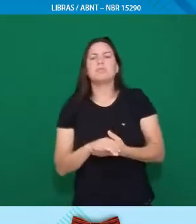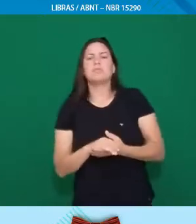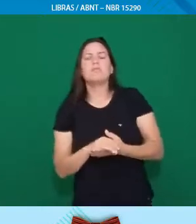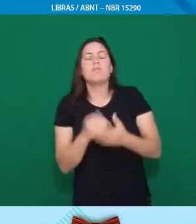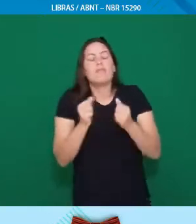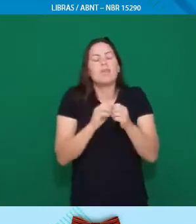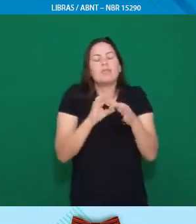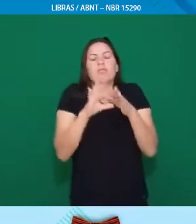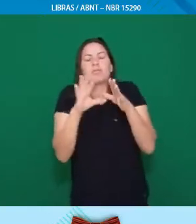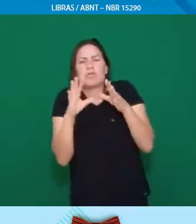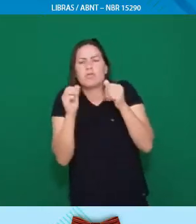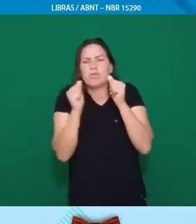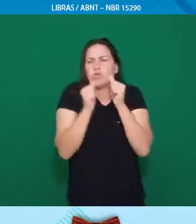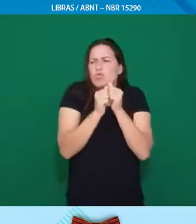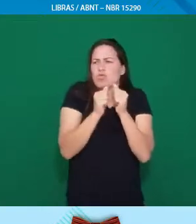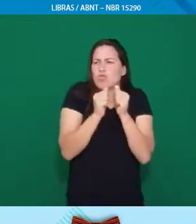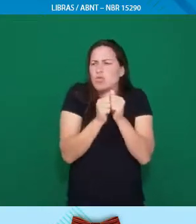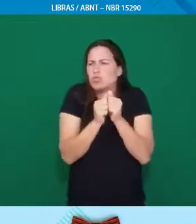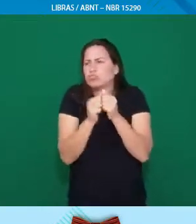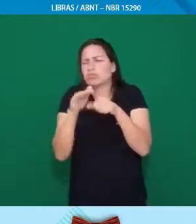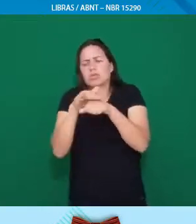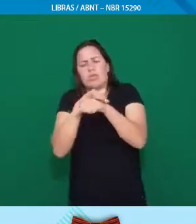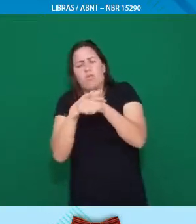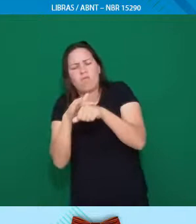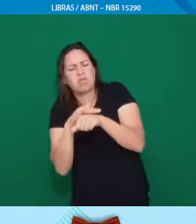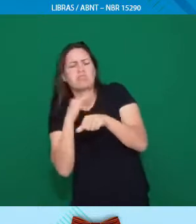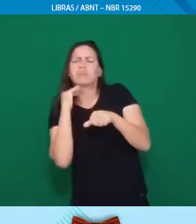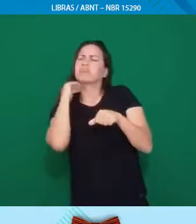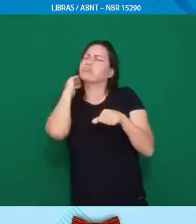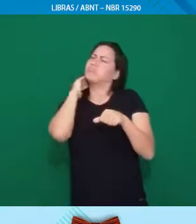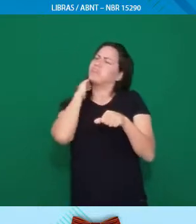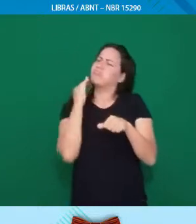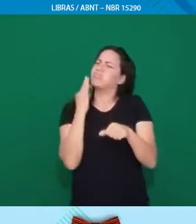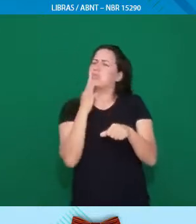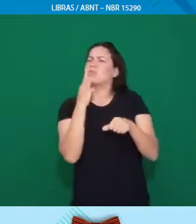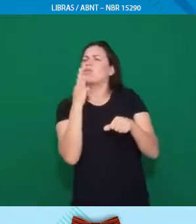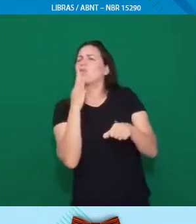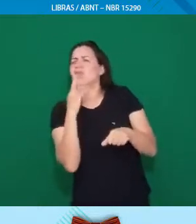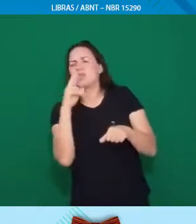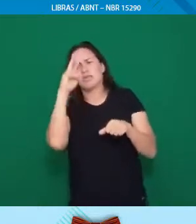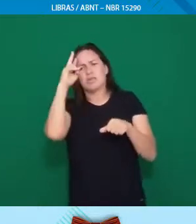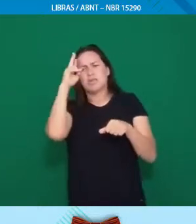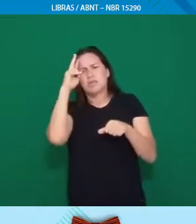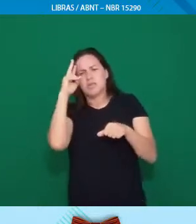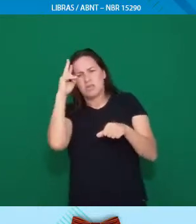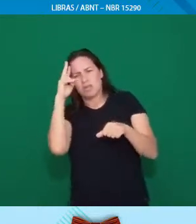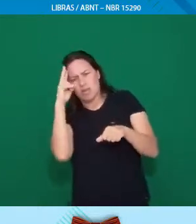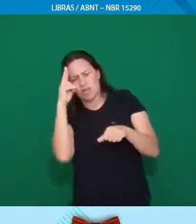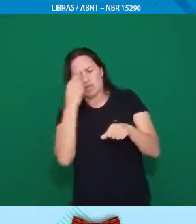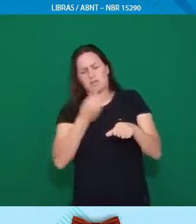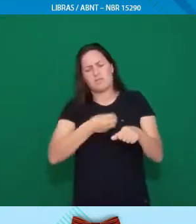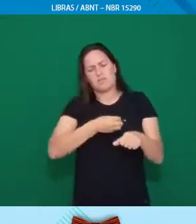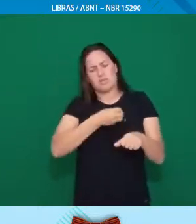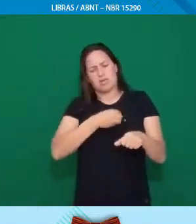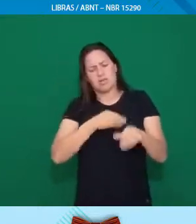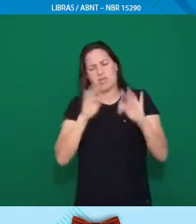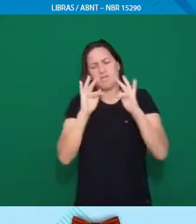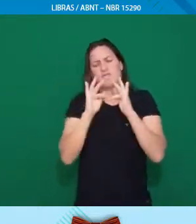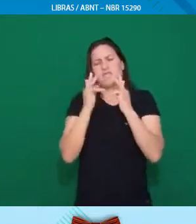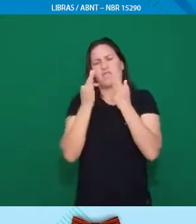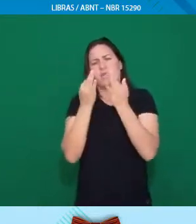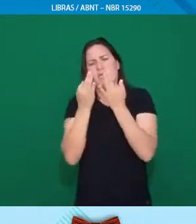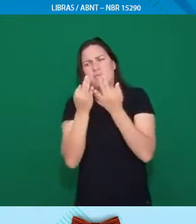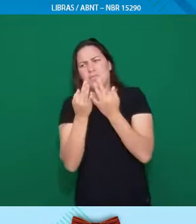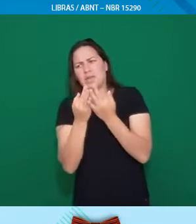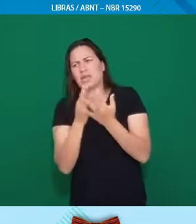isso nos permite estar próximos nos permite dialogar nos permite conhecer histórias Conhecer vivências conhecer